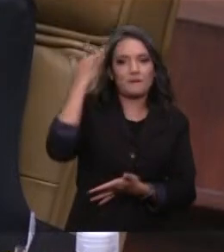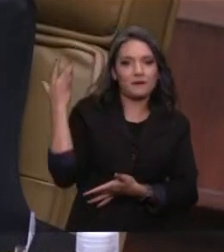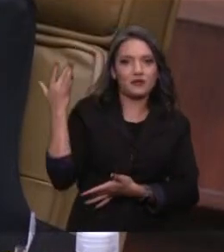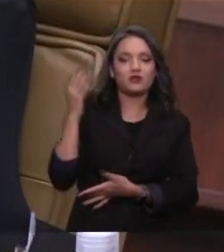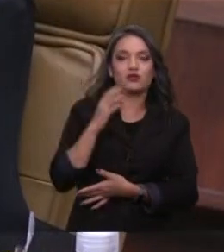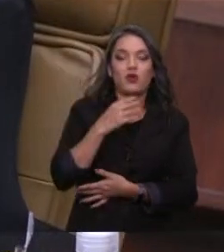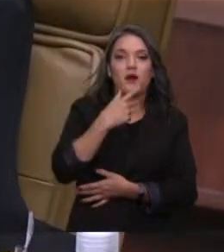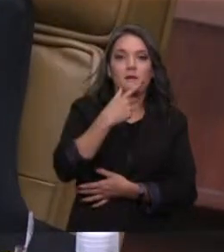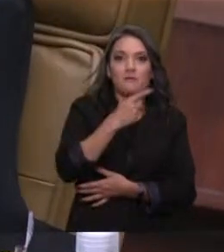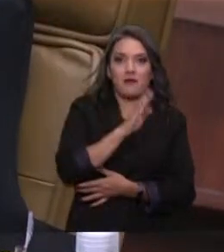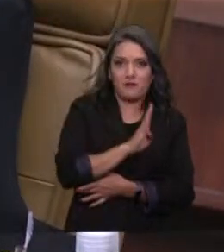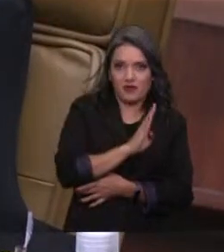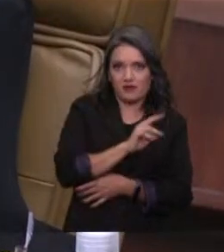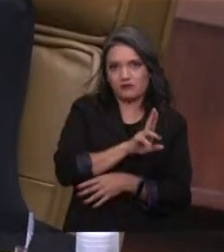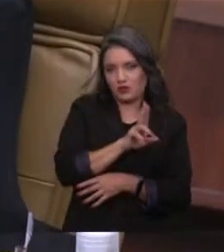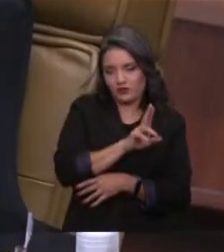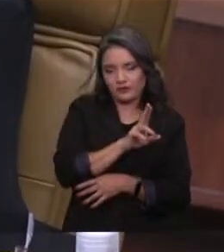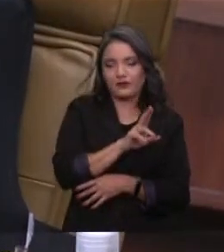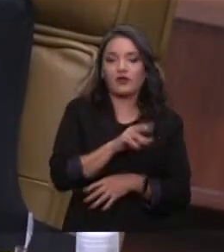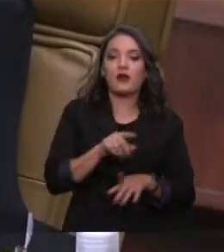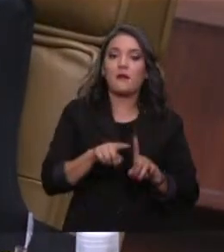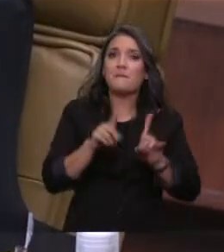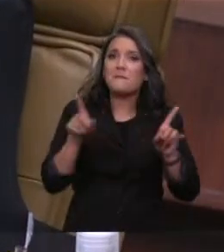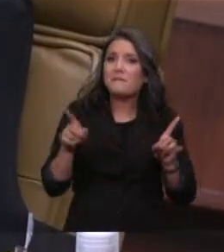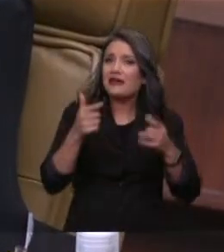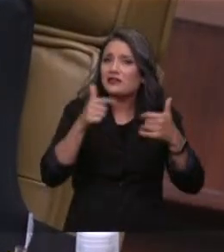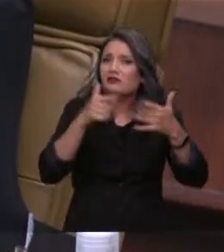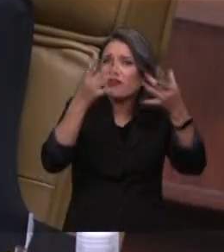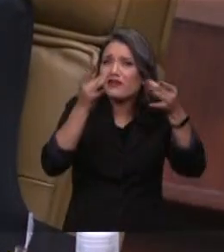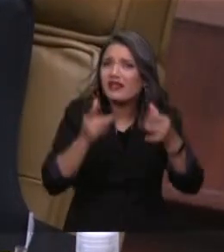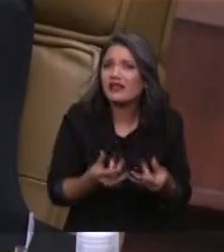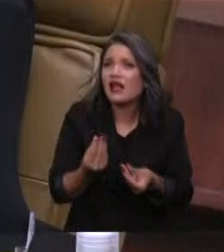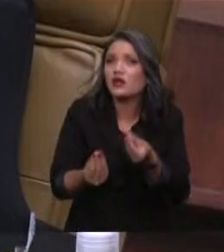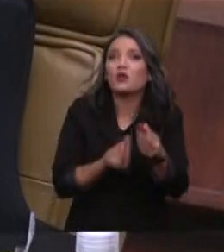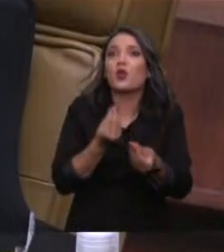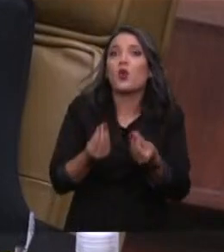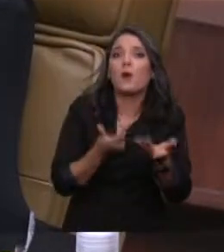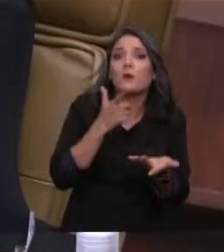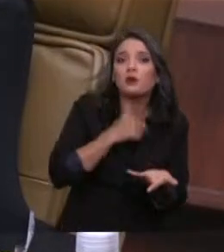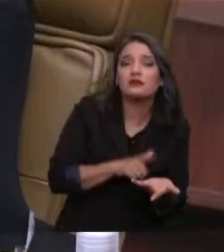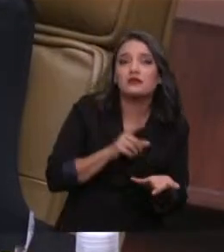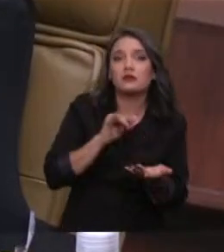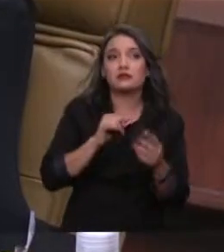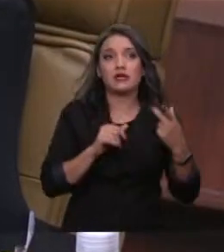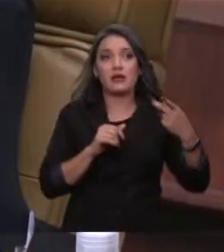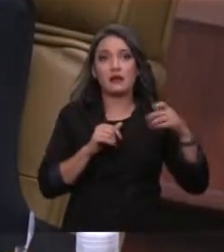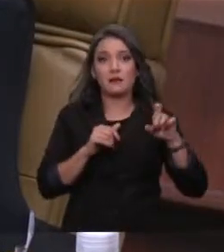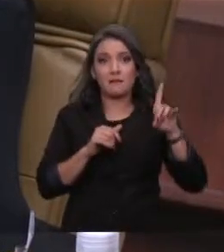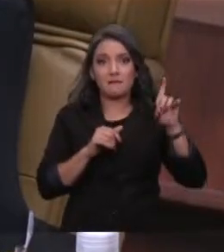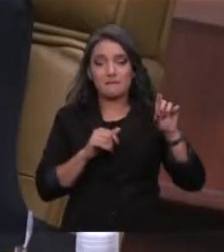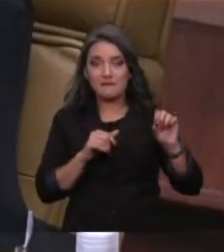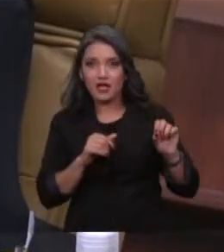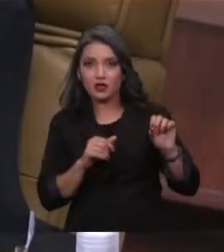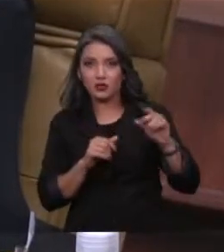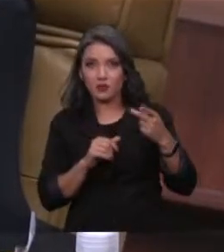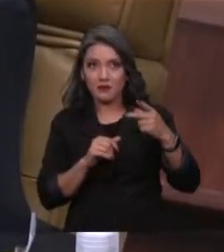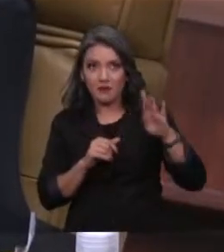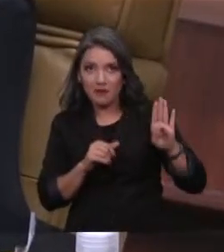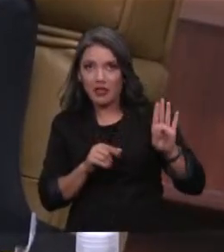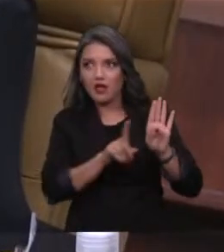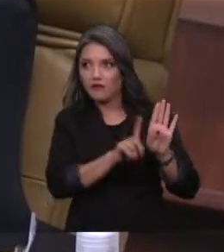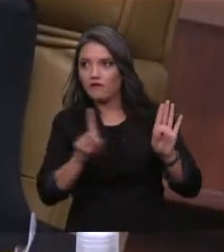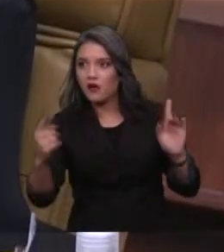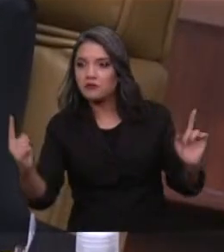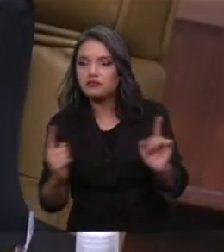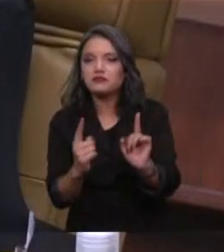Pedro Paulo. Mas não aprofundou como é que ele chegou, se foi o Pedro Paulo que o procurou, etc. Eu tinha que